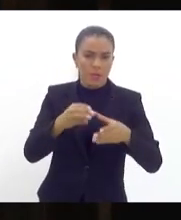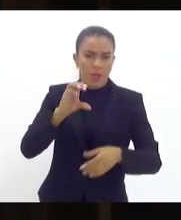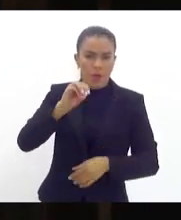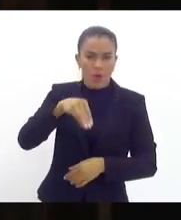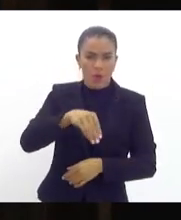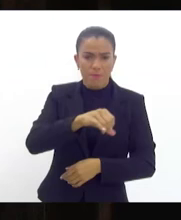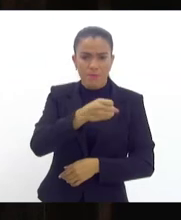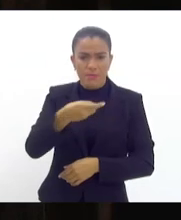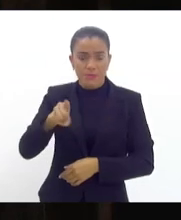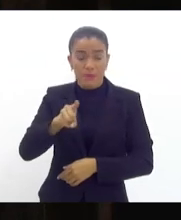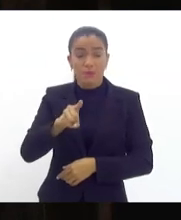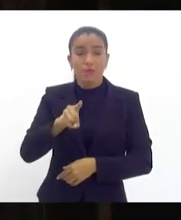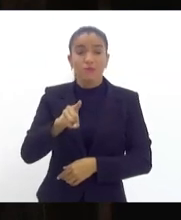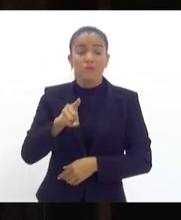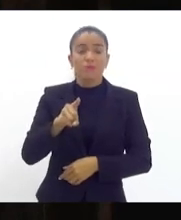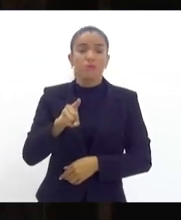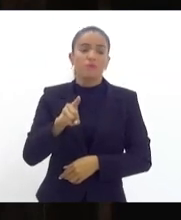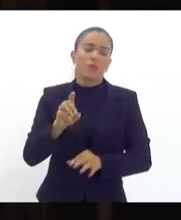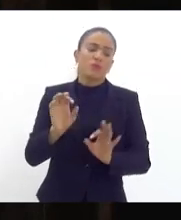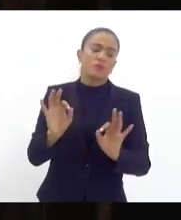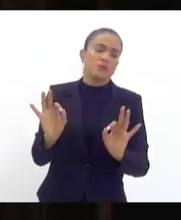qualquer tipo de